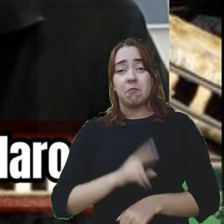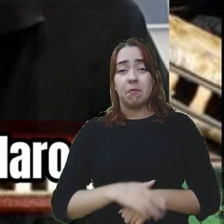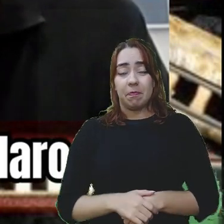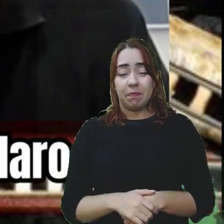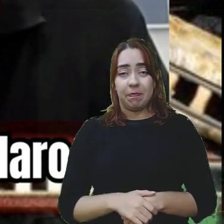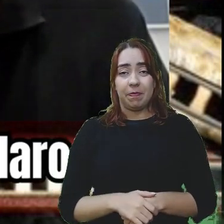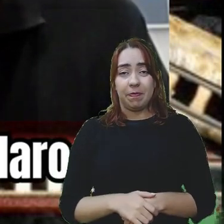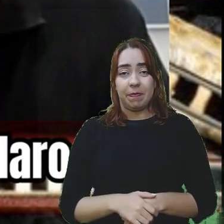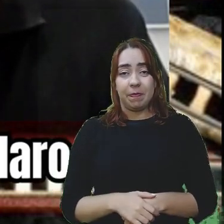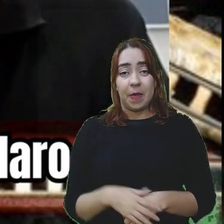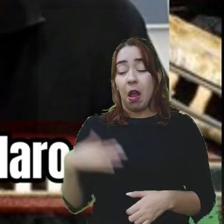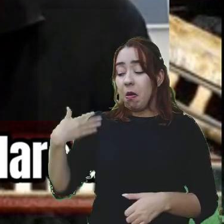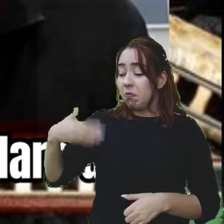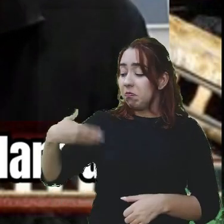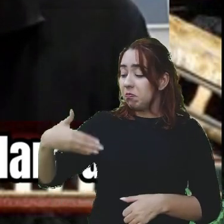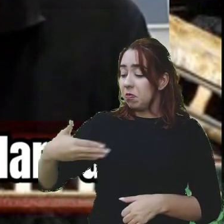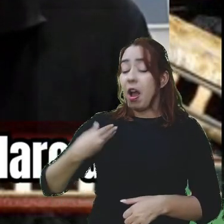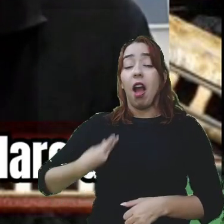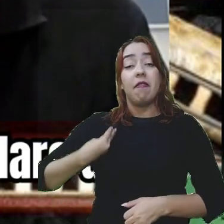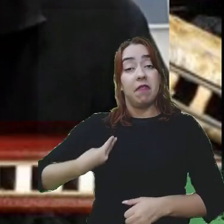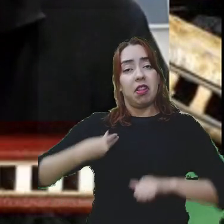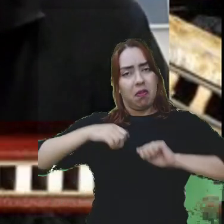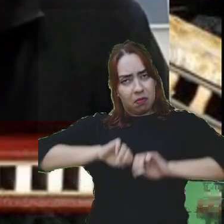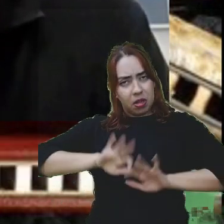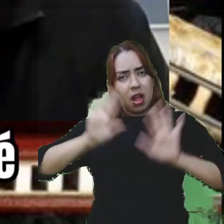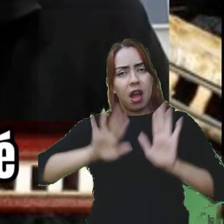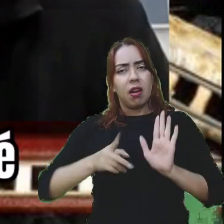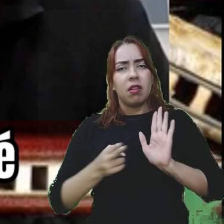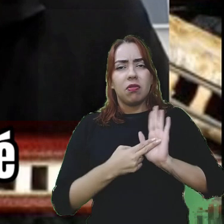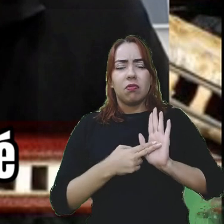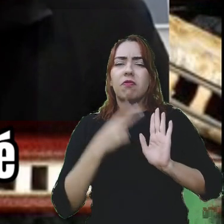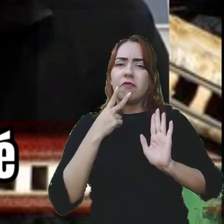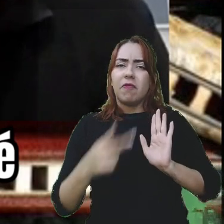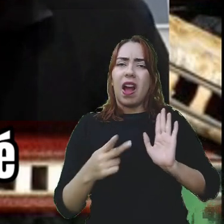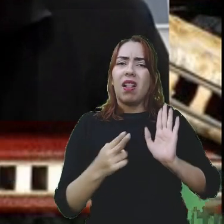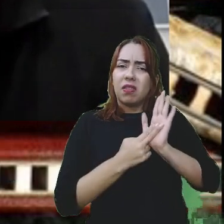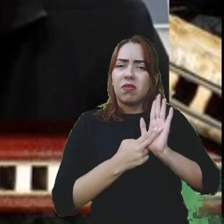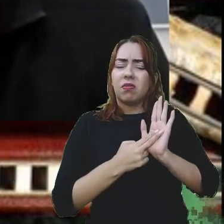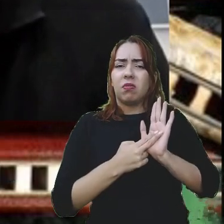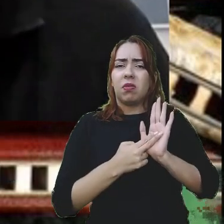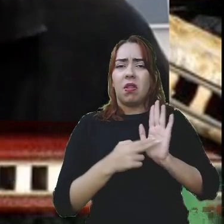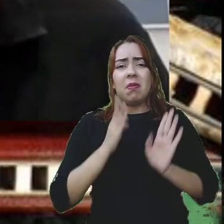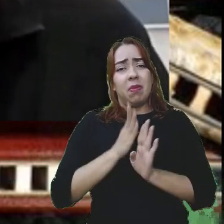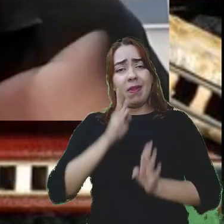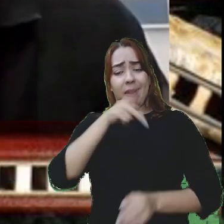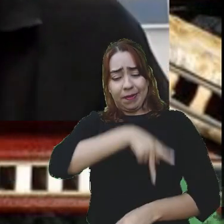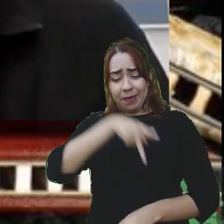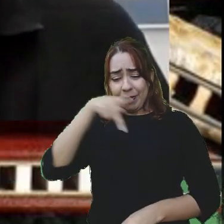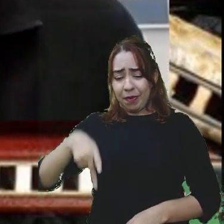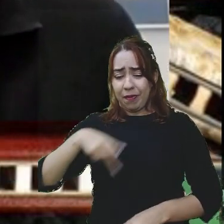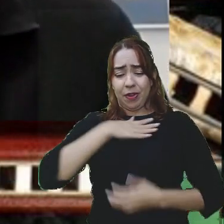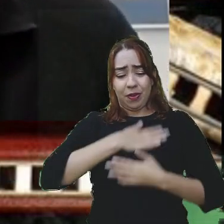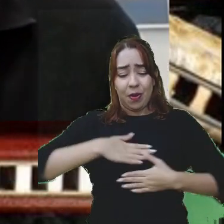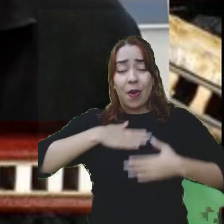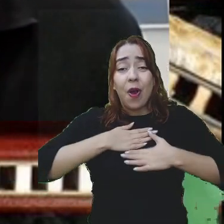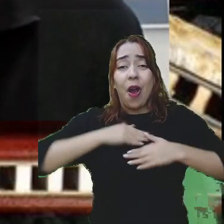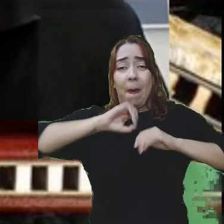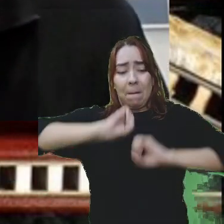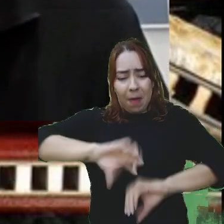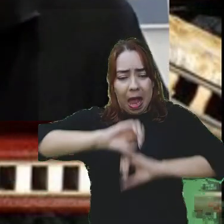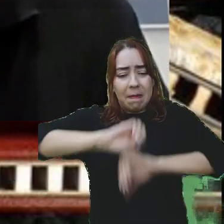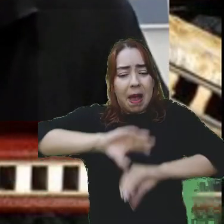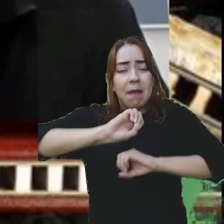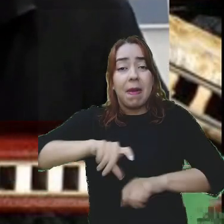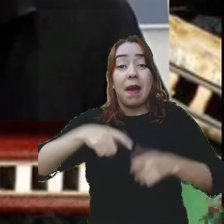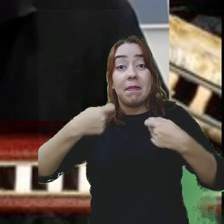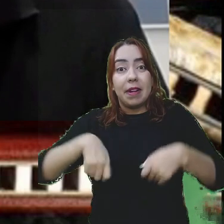fazendo as coisas e sou sempre muito claro. Assim, acho que porque a gente dá aula, né? Sei lá, a gente gosta de formalizar muito